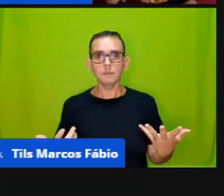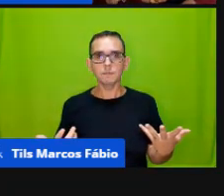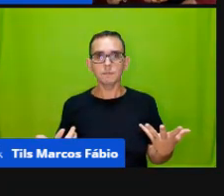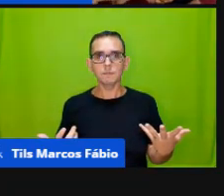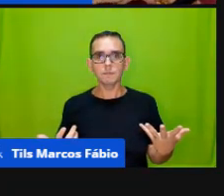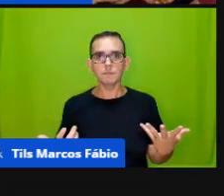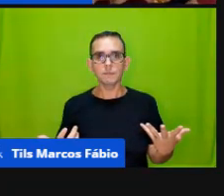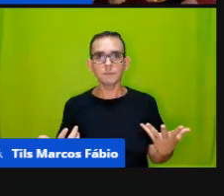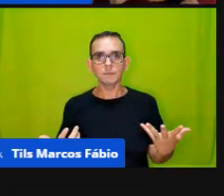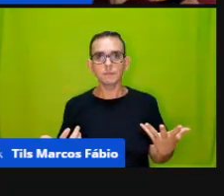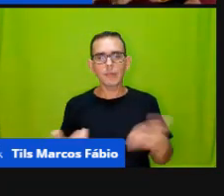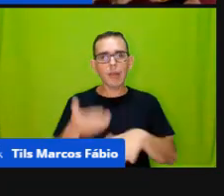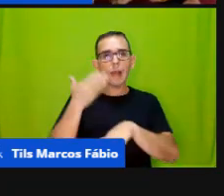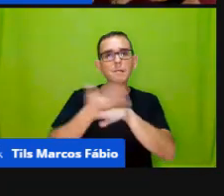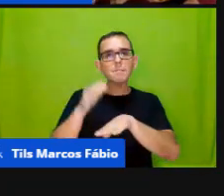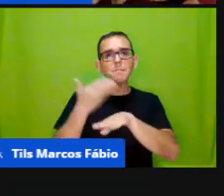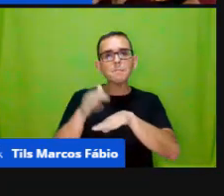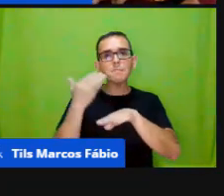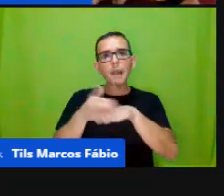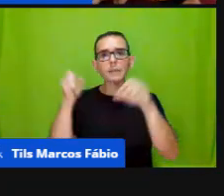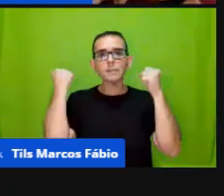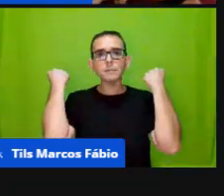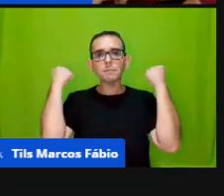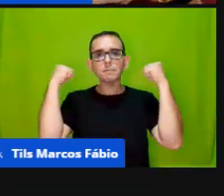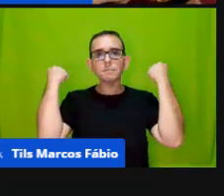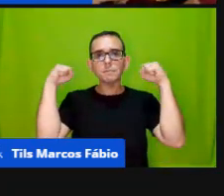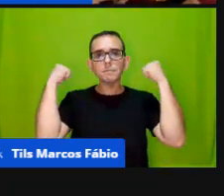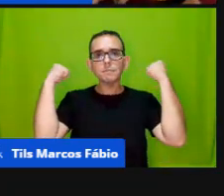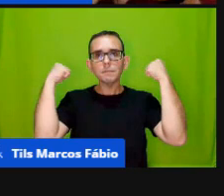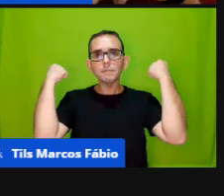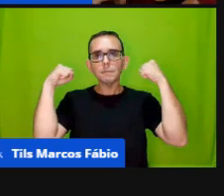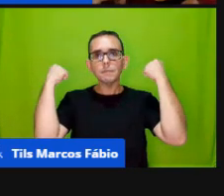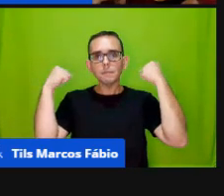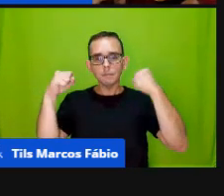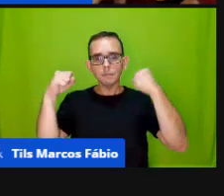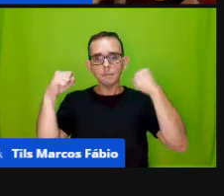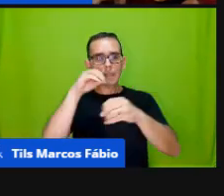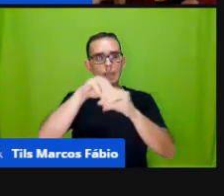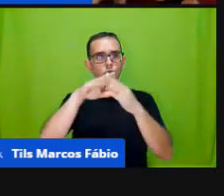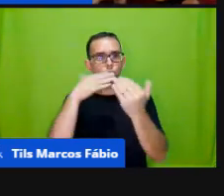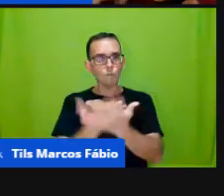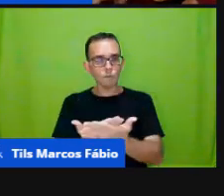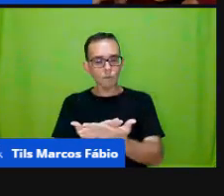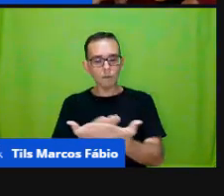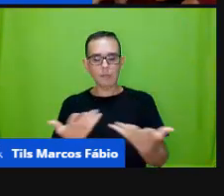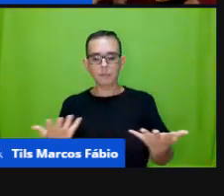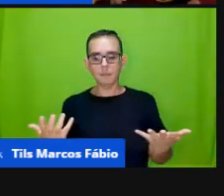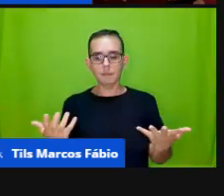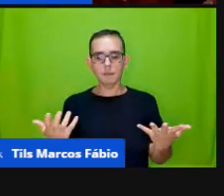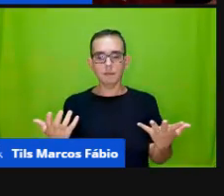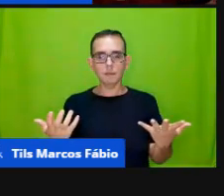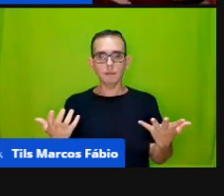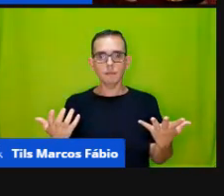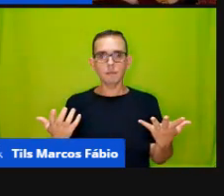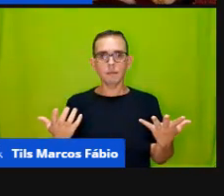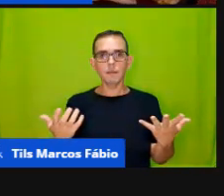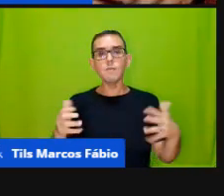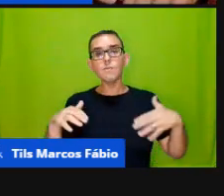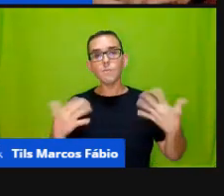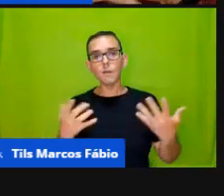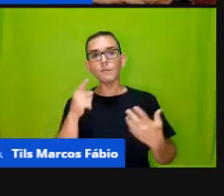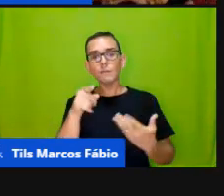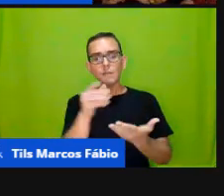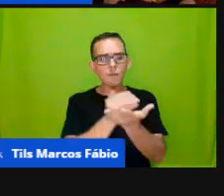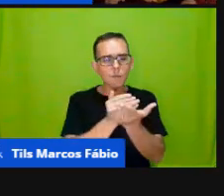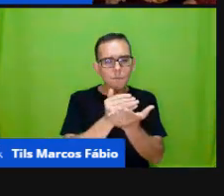a prática da atividade esportiva, do esporte escolar, ela, quando você